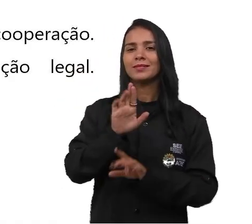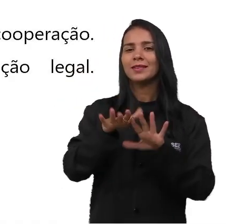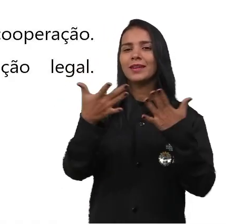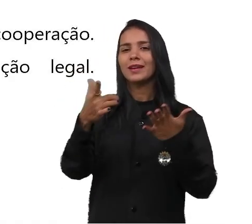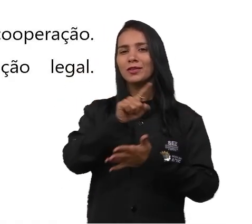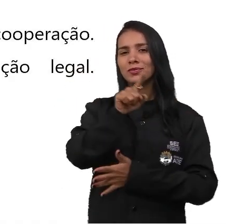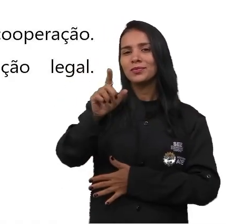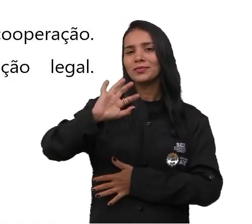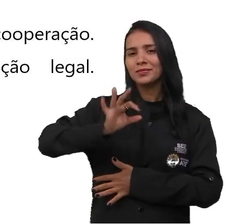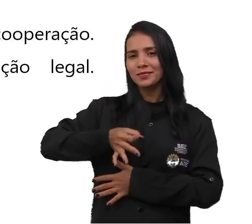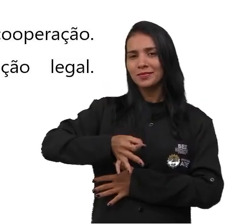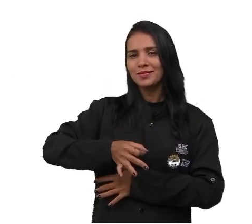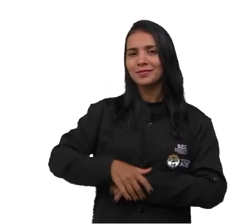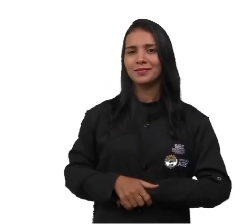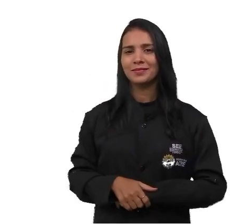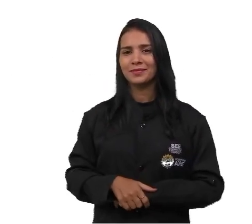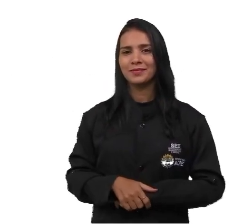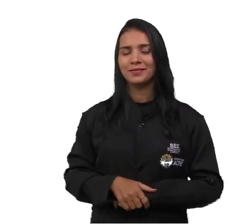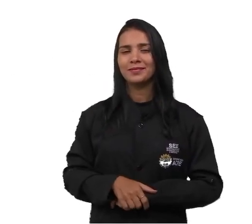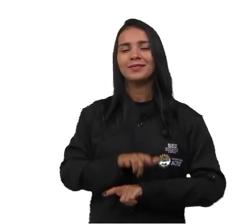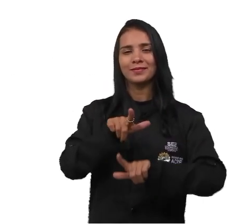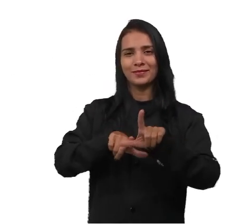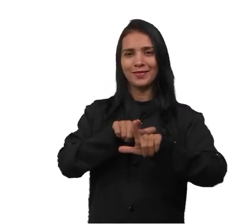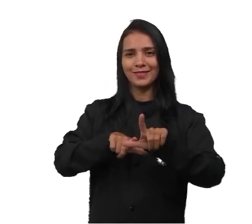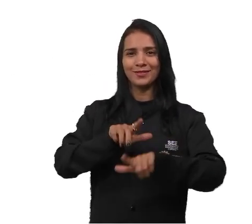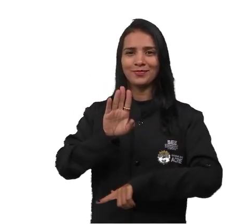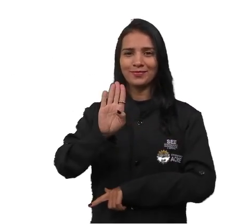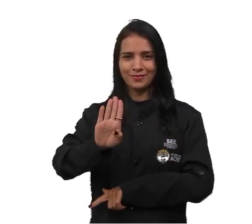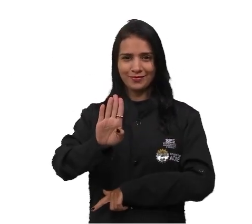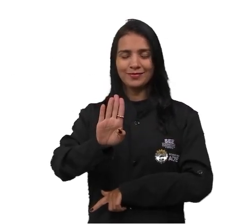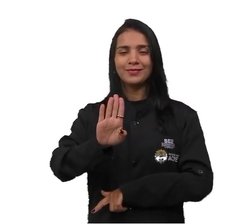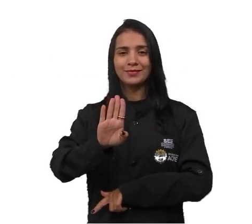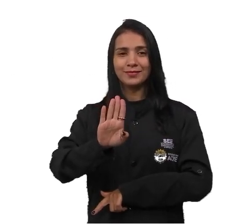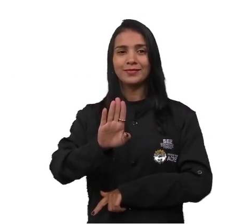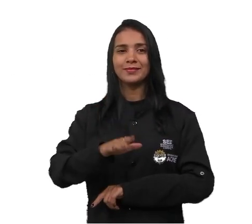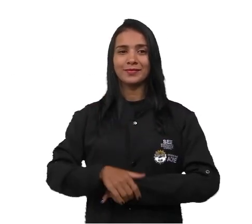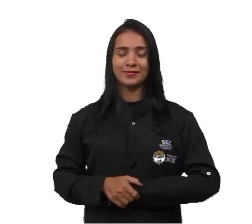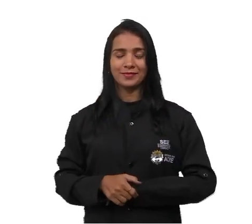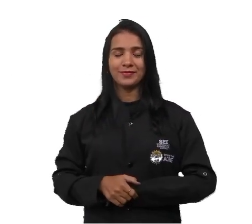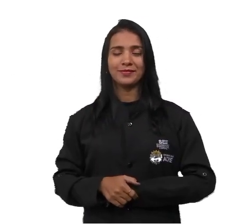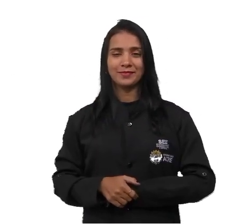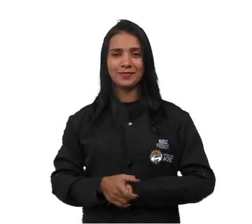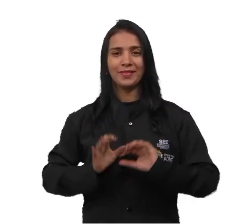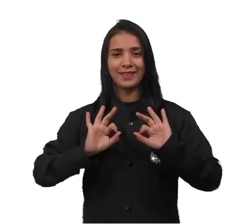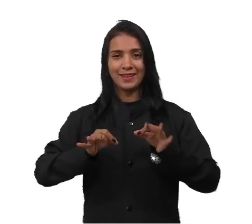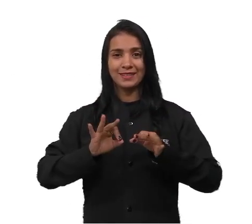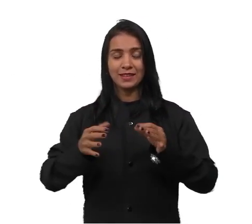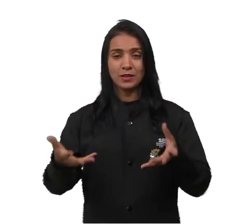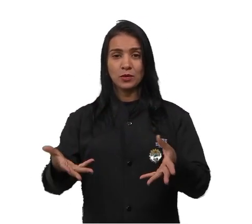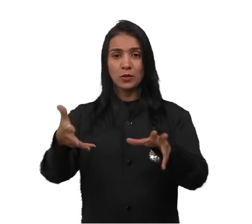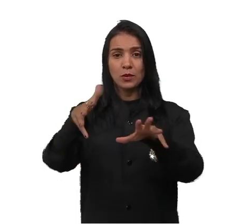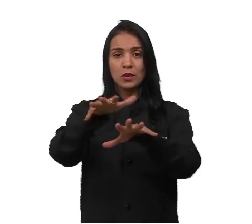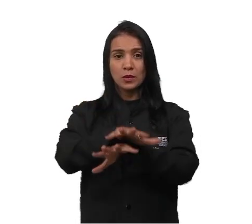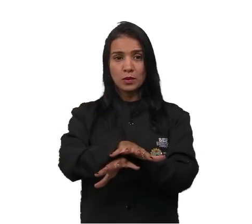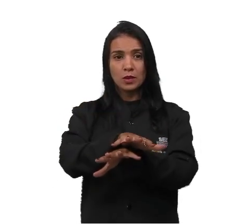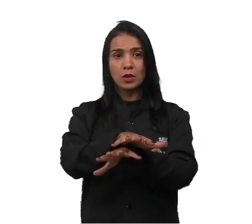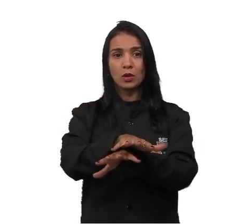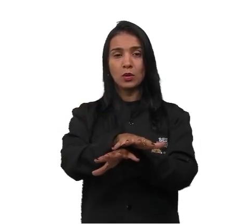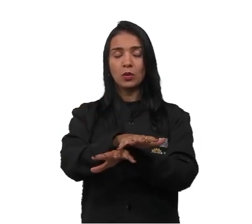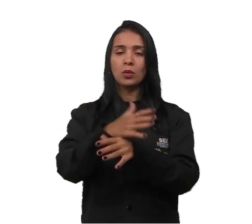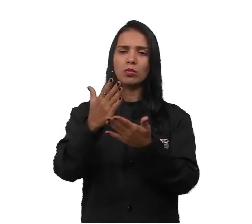acertar? Vamos visualizar. Na letra B, inclui iniciativas como cooperativas